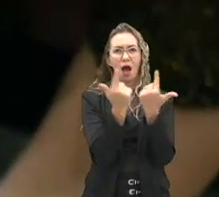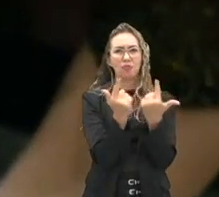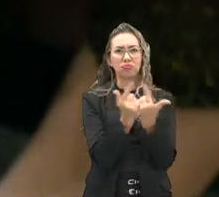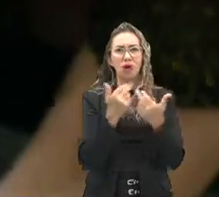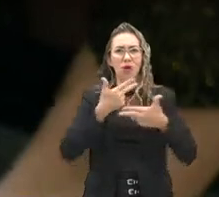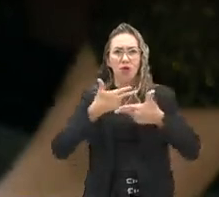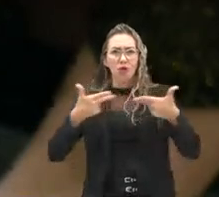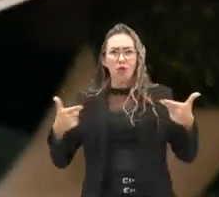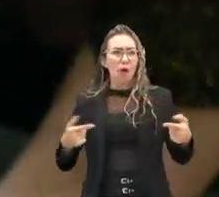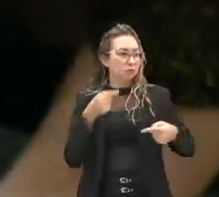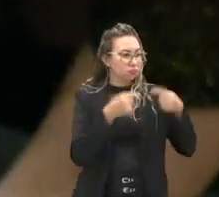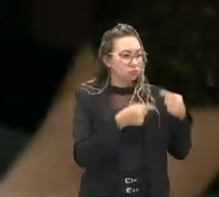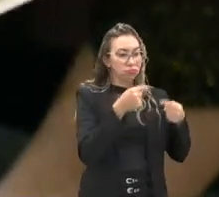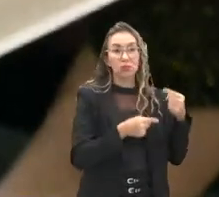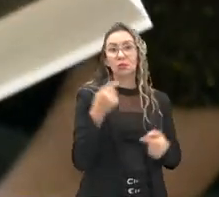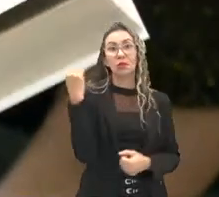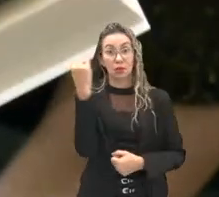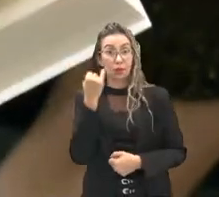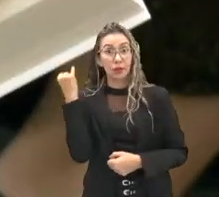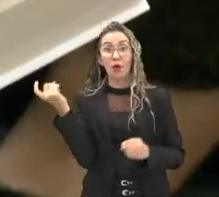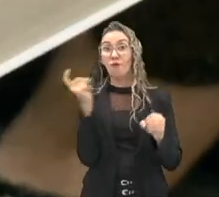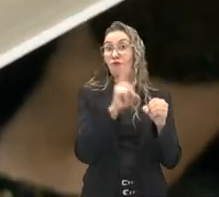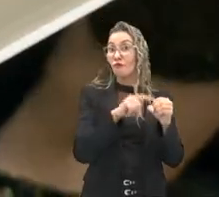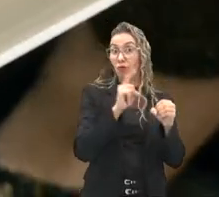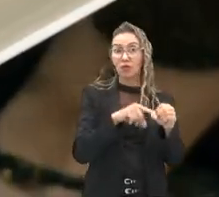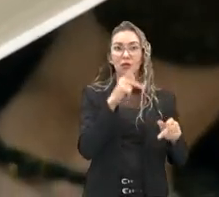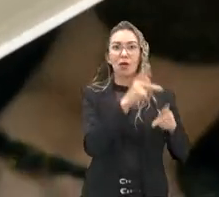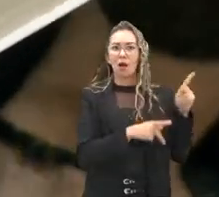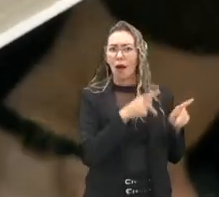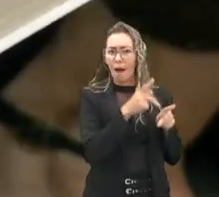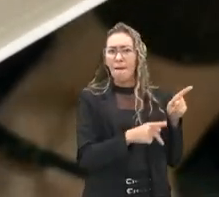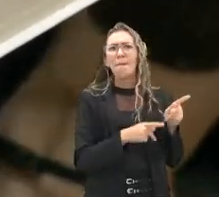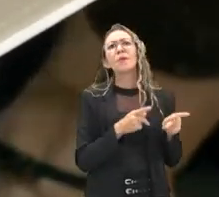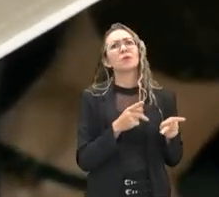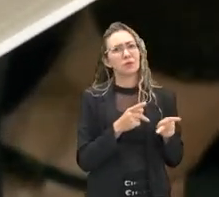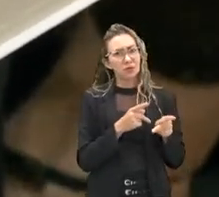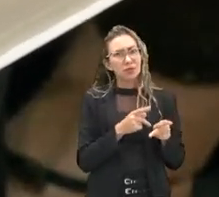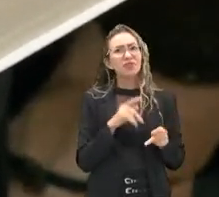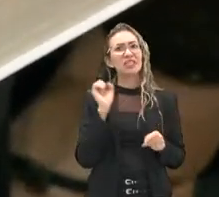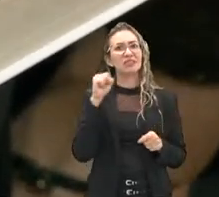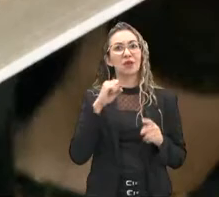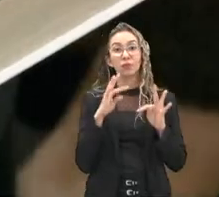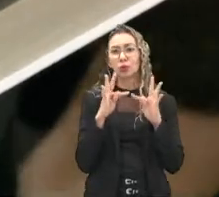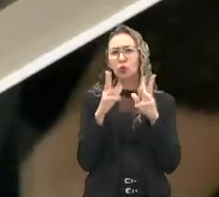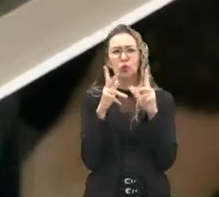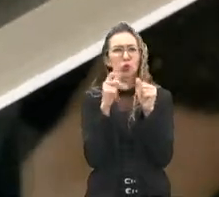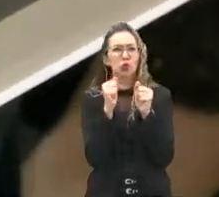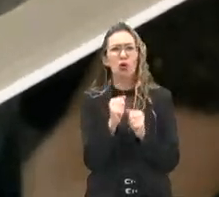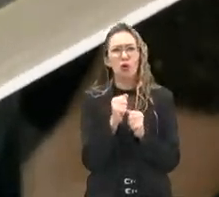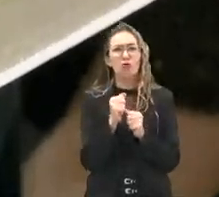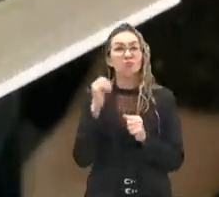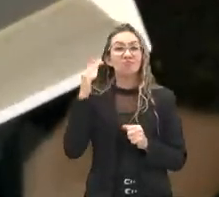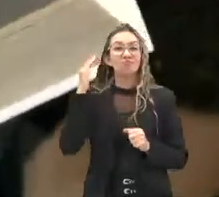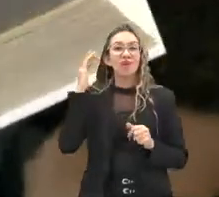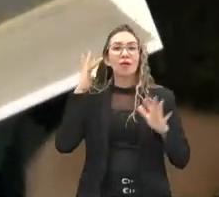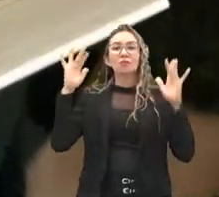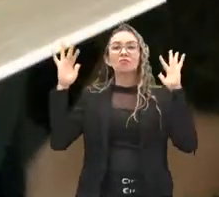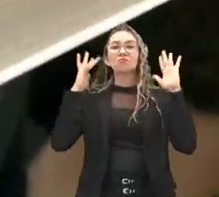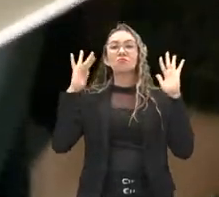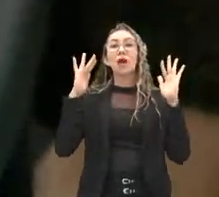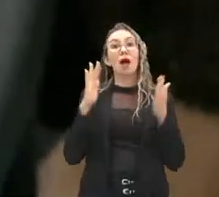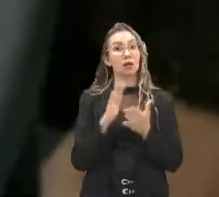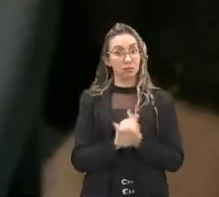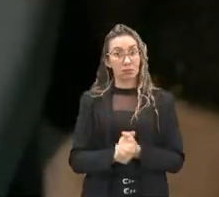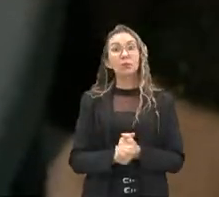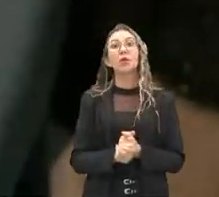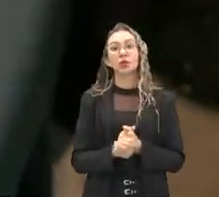A presença dele, a volta dele à política, que já foi tudo o que imaginou e até o que não imaginou.